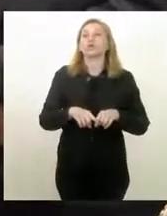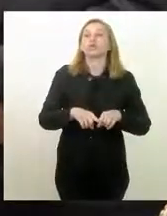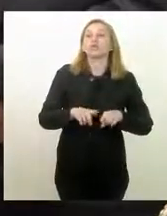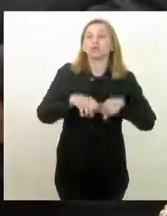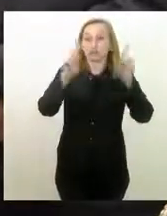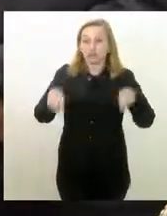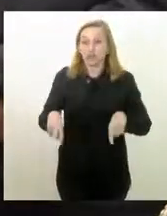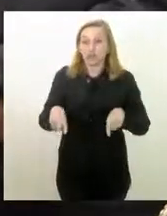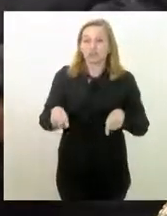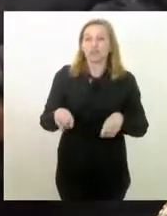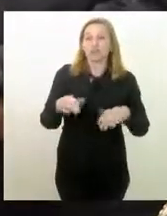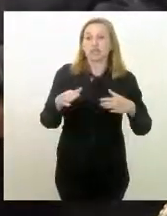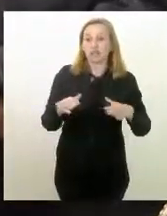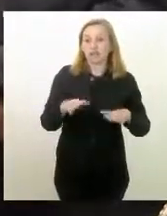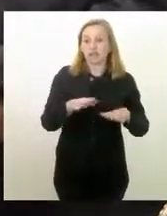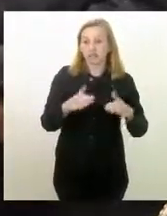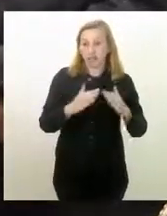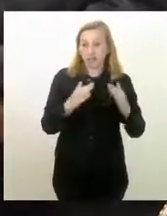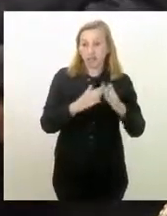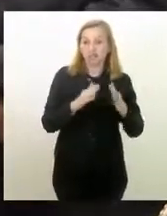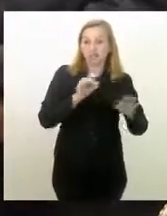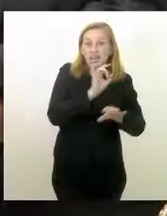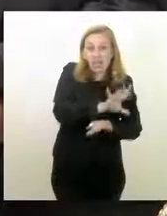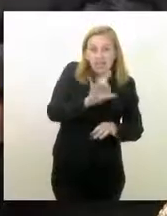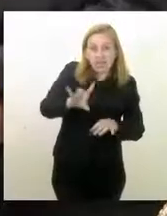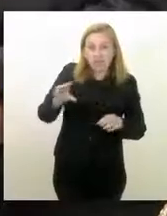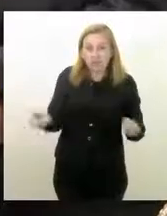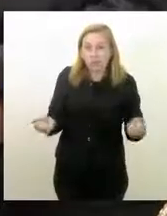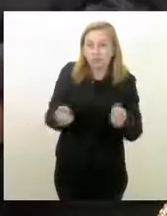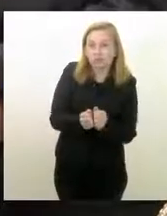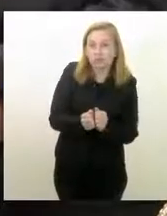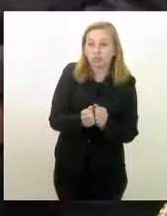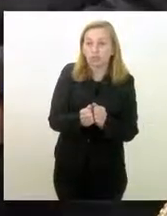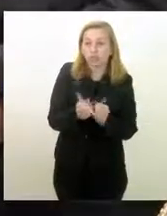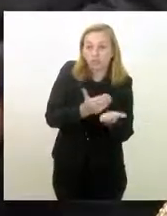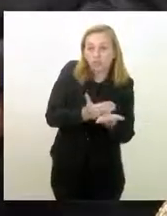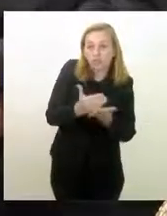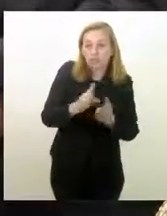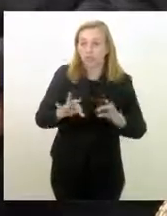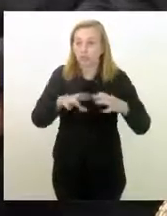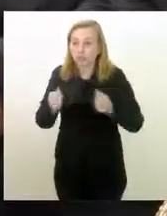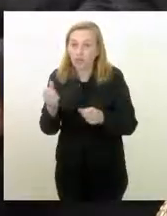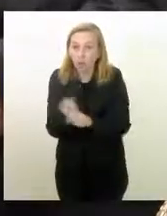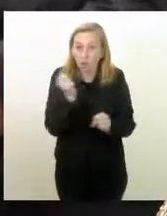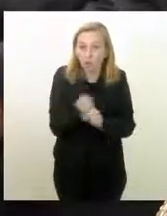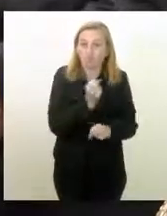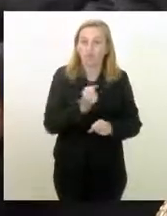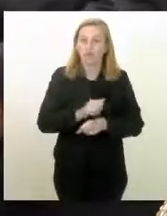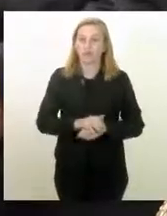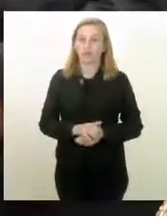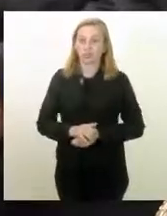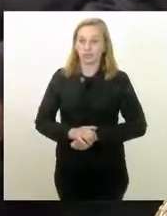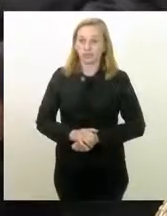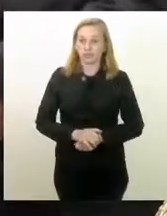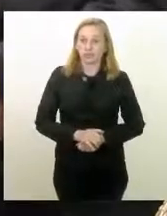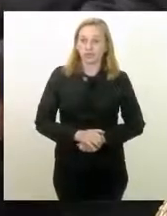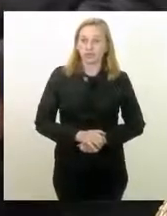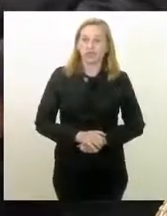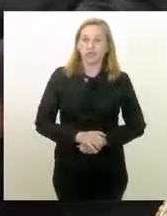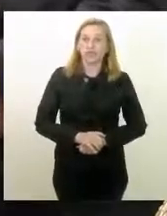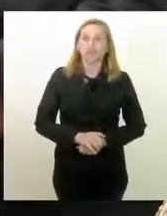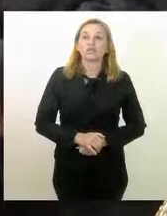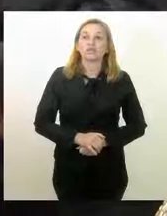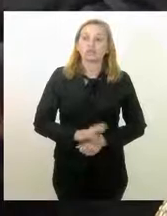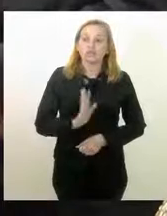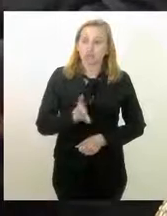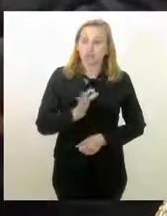em cada detalhe deste planejamento, desde o planejamento à execução da obra. Um retrofit que já